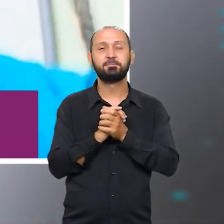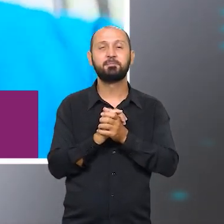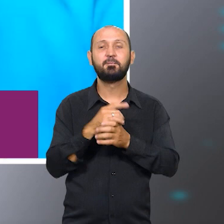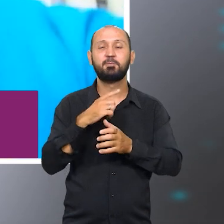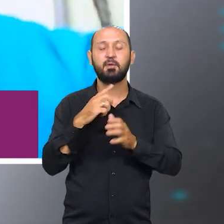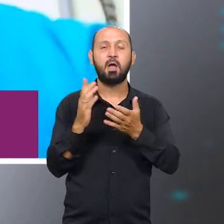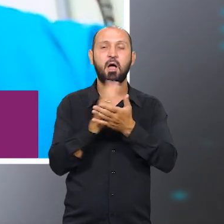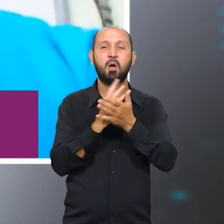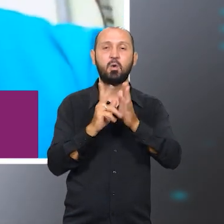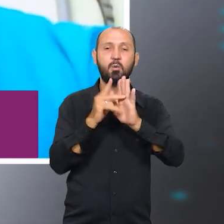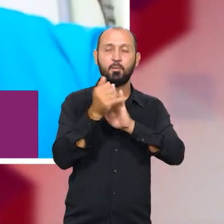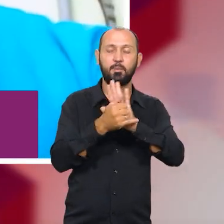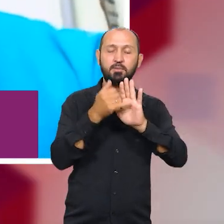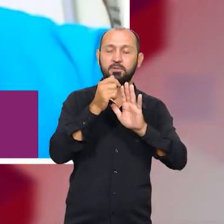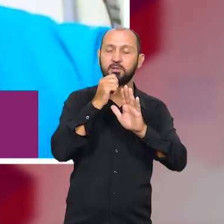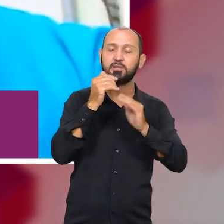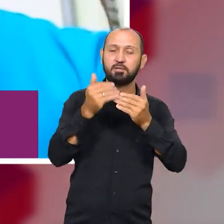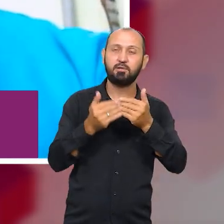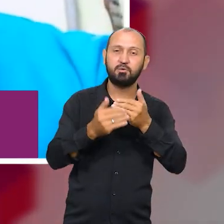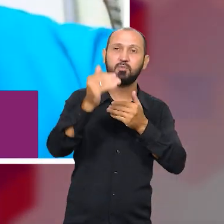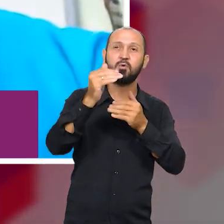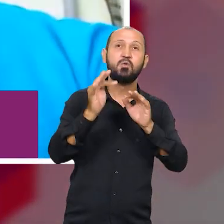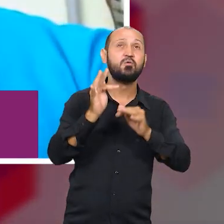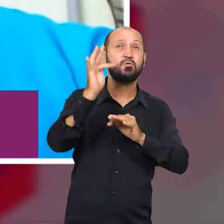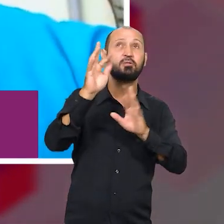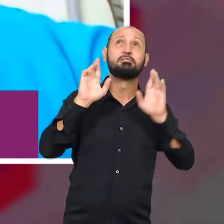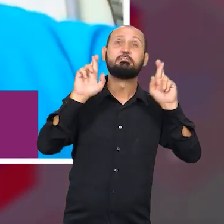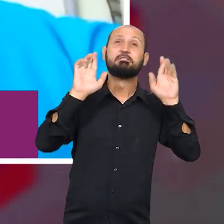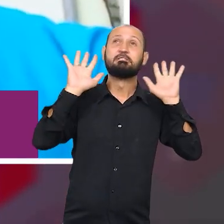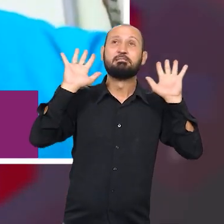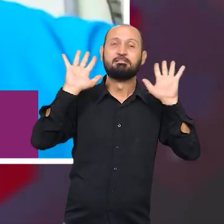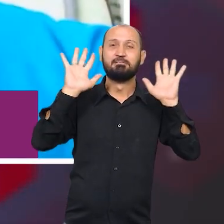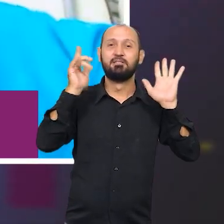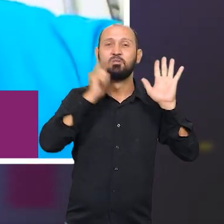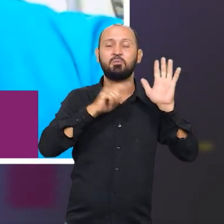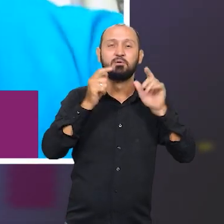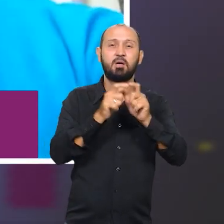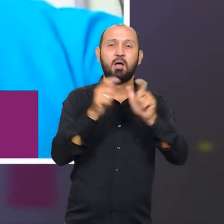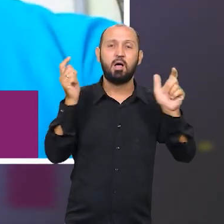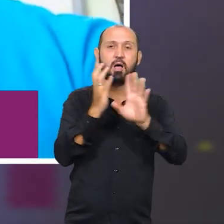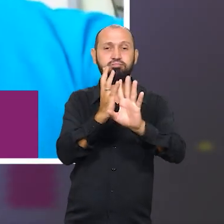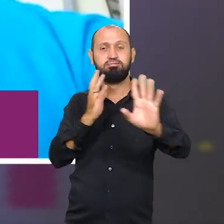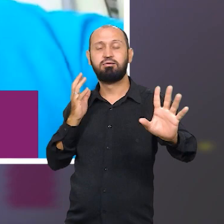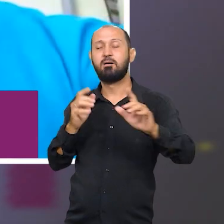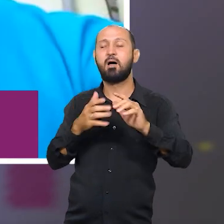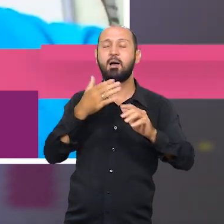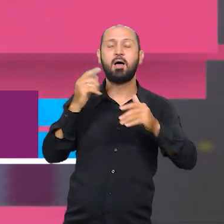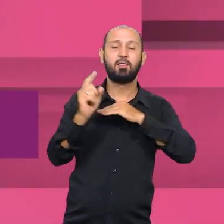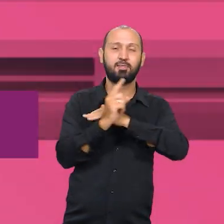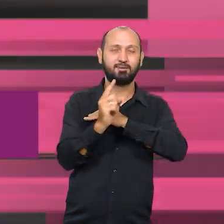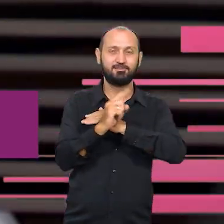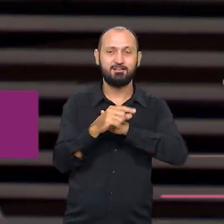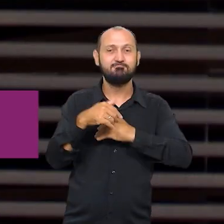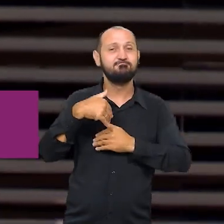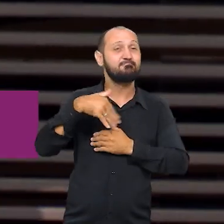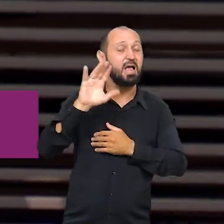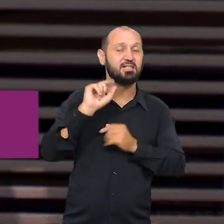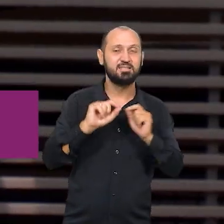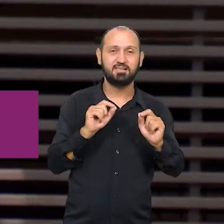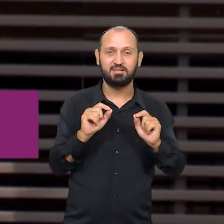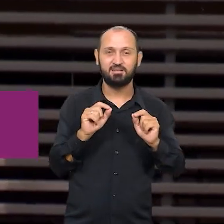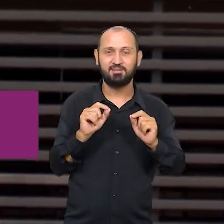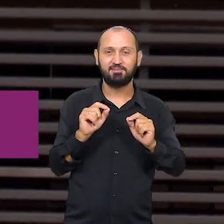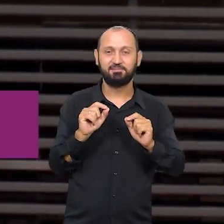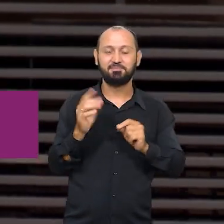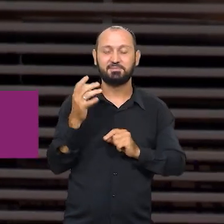uns projetos em vista aí, e a gente quer, se Deus quiser, ampliar a possibilidade desses atendimentos. Mas, acima de tudo, a